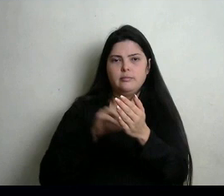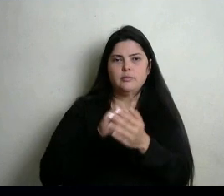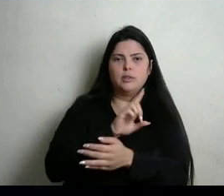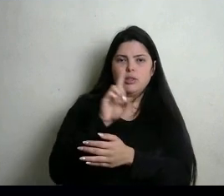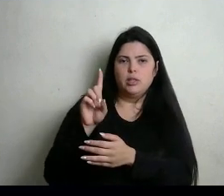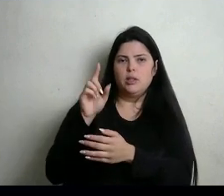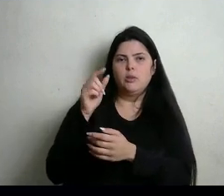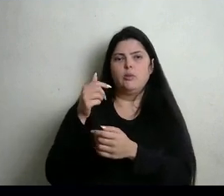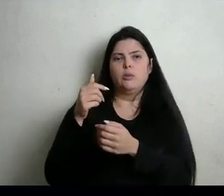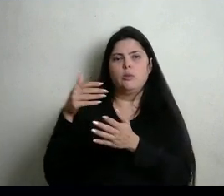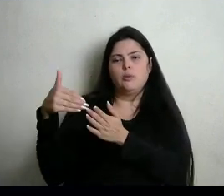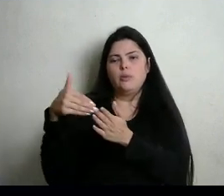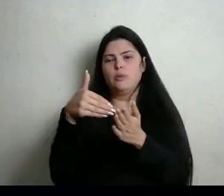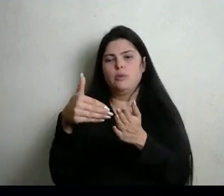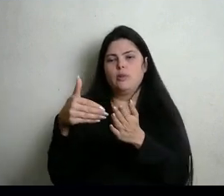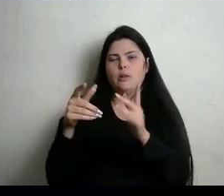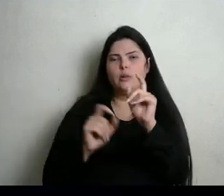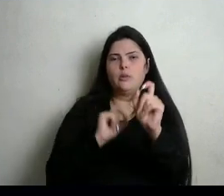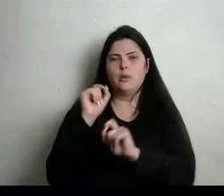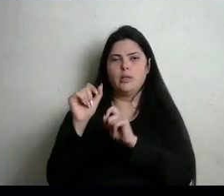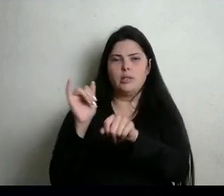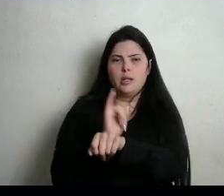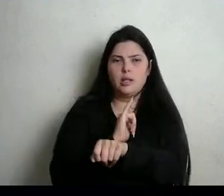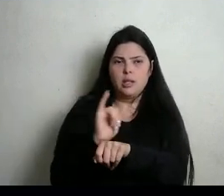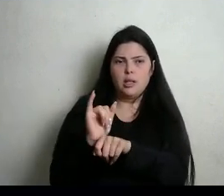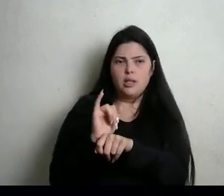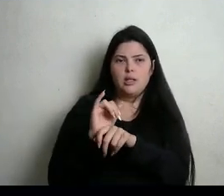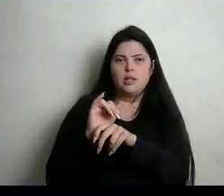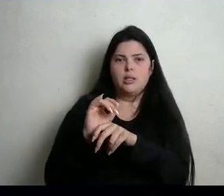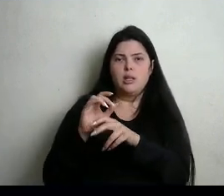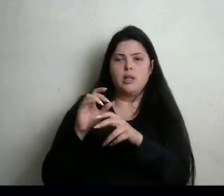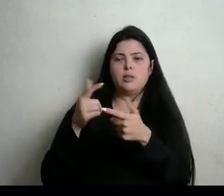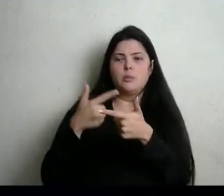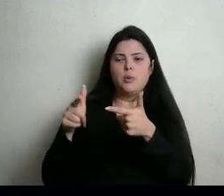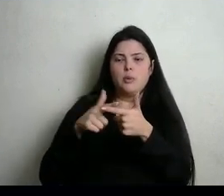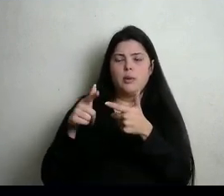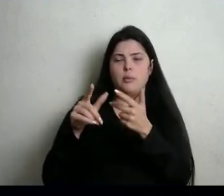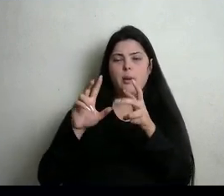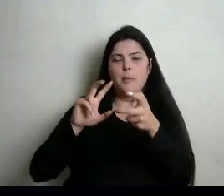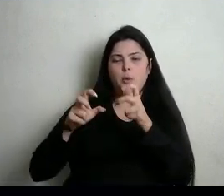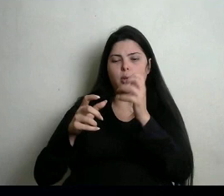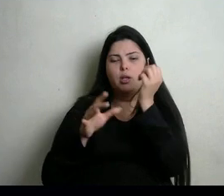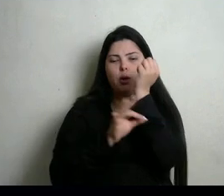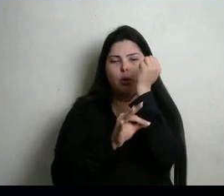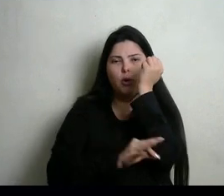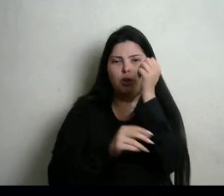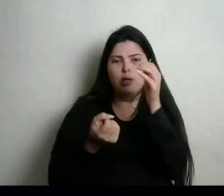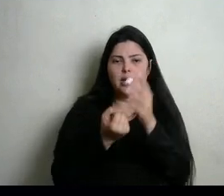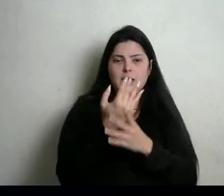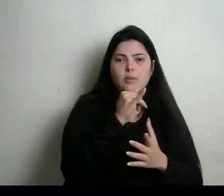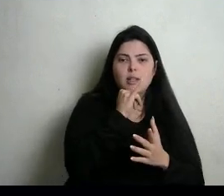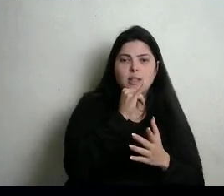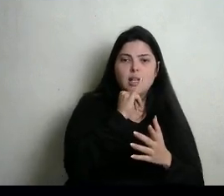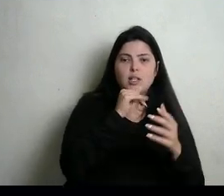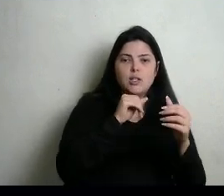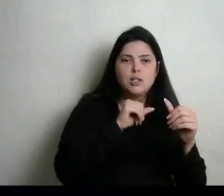de debug de código, outra rota de geração de testes e uma rota de refatoração.